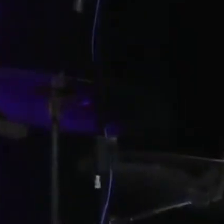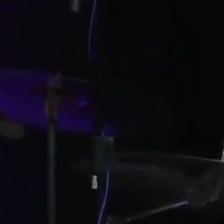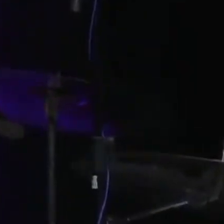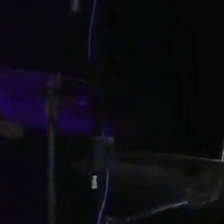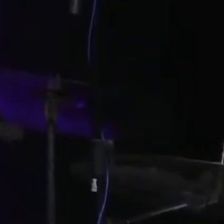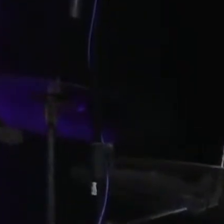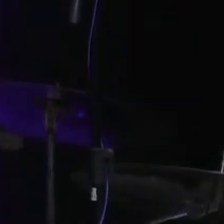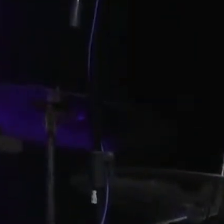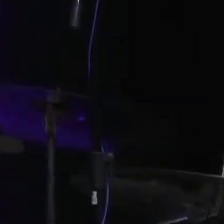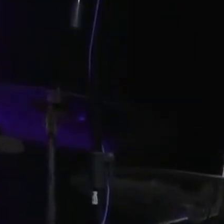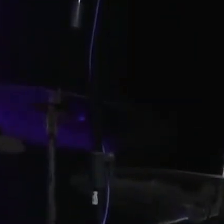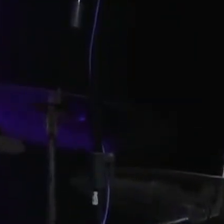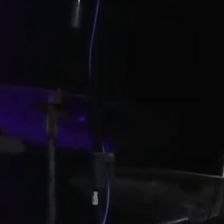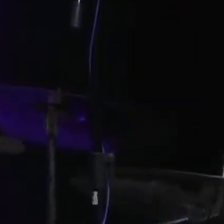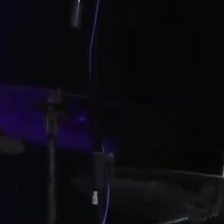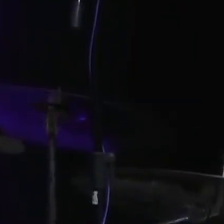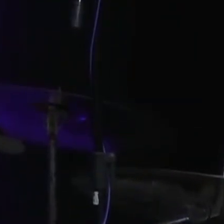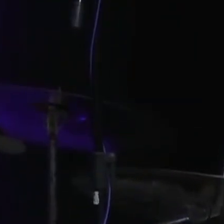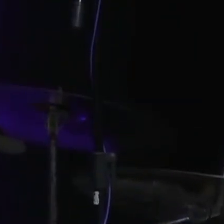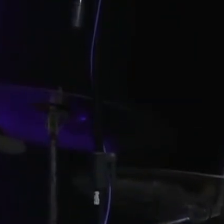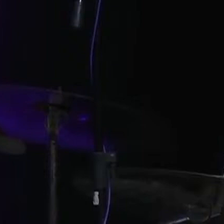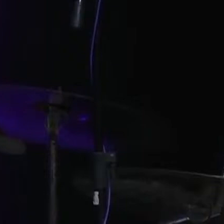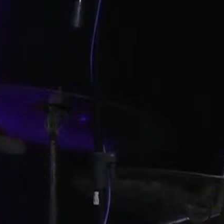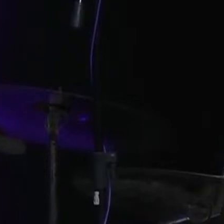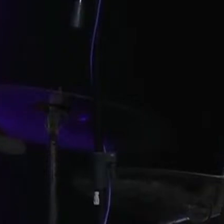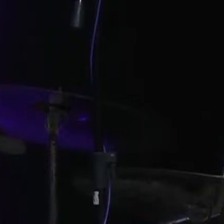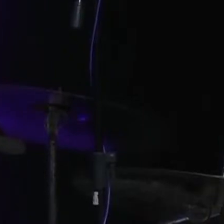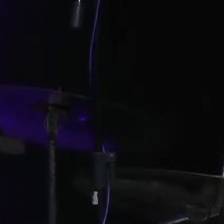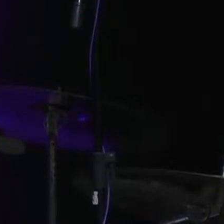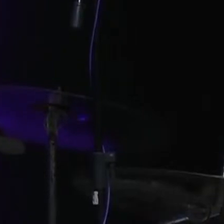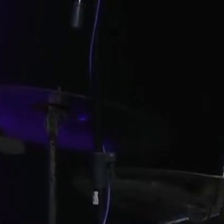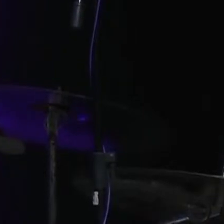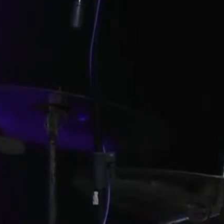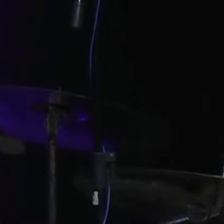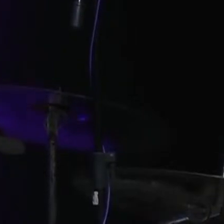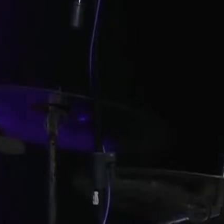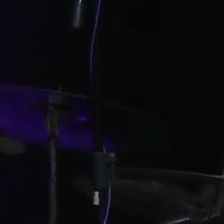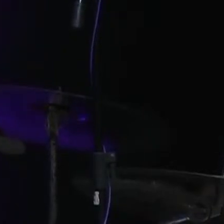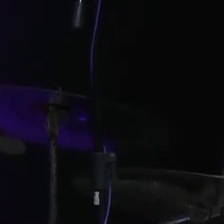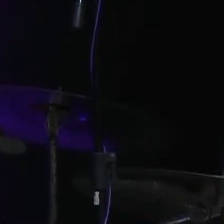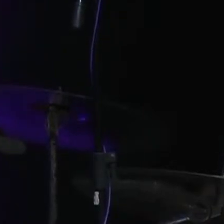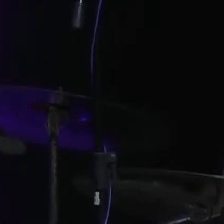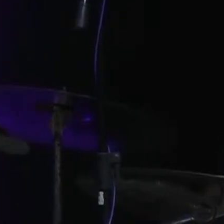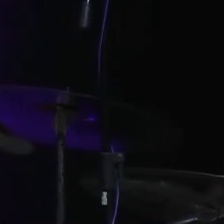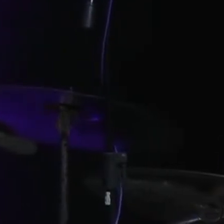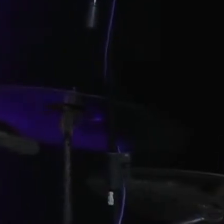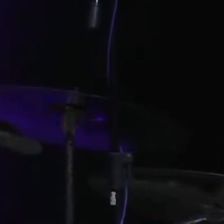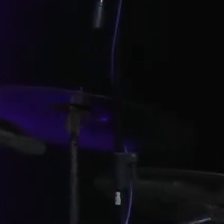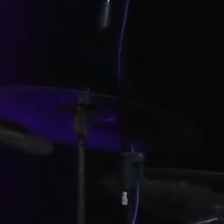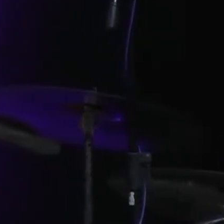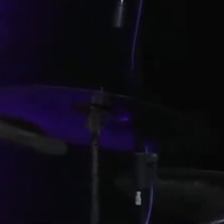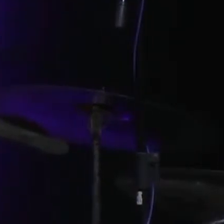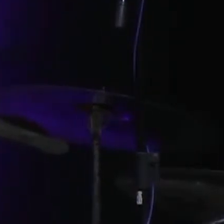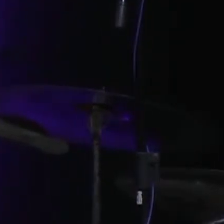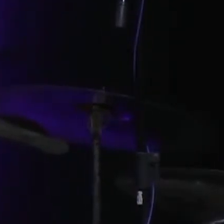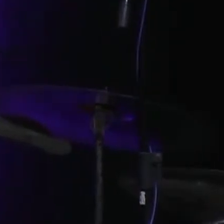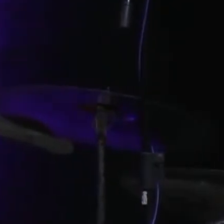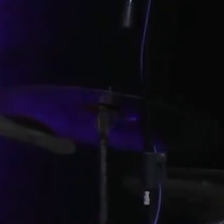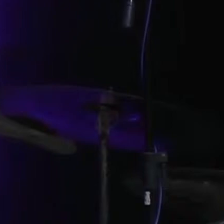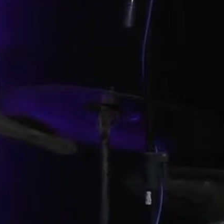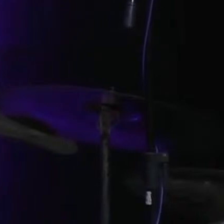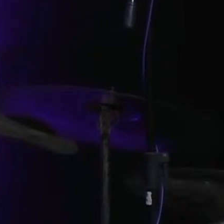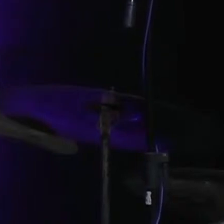eu tenho 20 anos de casado, esse ano eu fiz 20 anos de casado com a minha esposa. Eu lembro que era no primeiro ou segundo ano de casado que